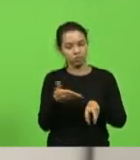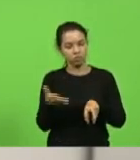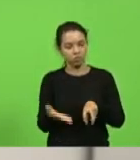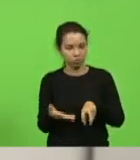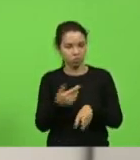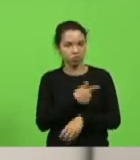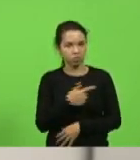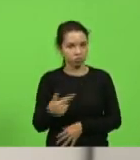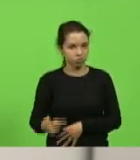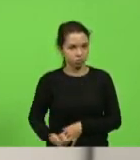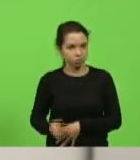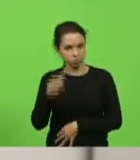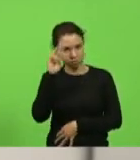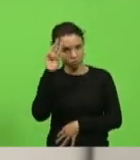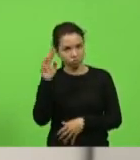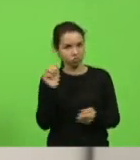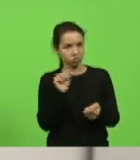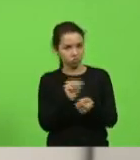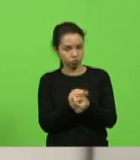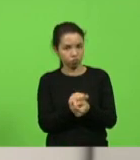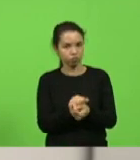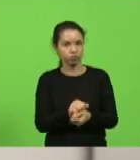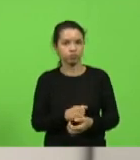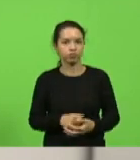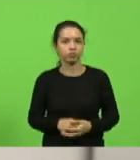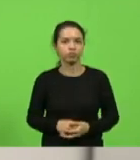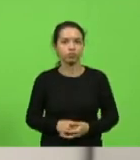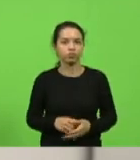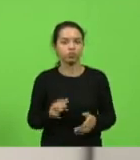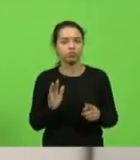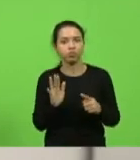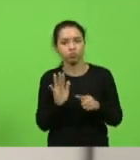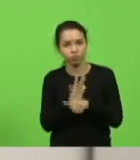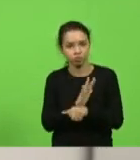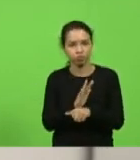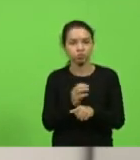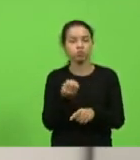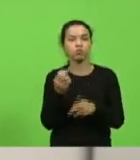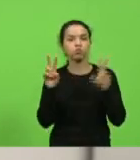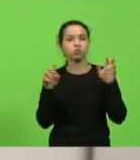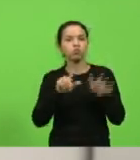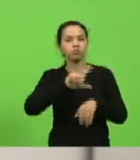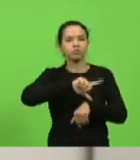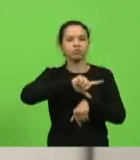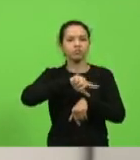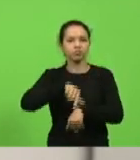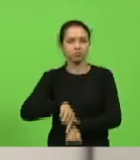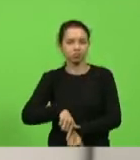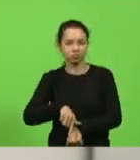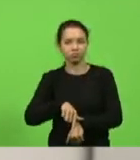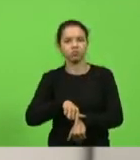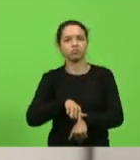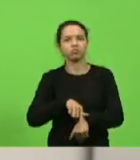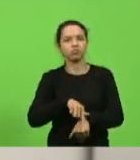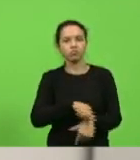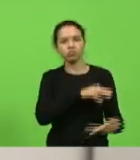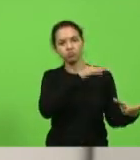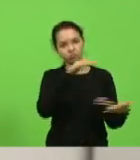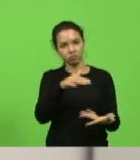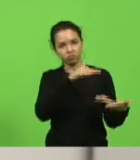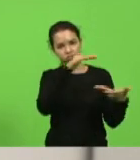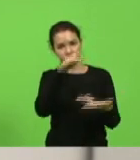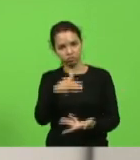Carlos Moisés da Silva, ao ser questionado acerca do atraso na chegada dos 200 ventiladores